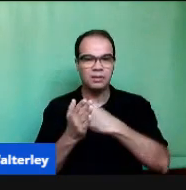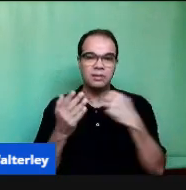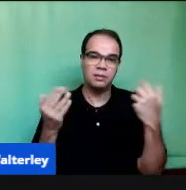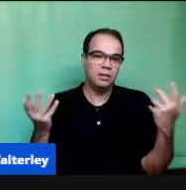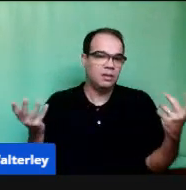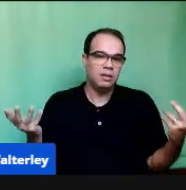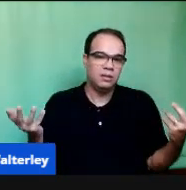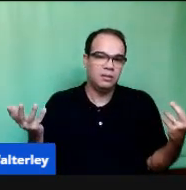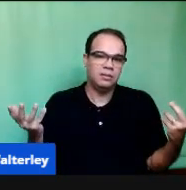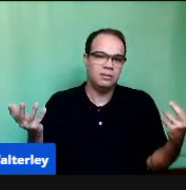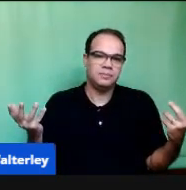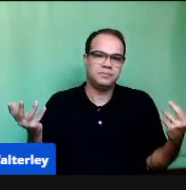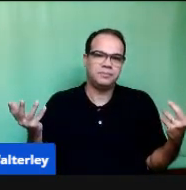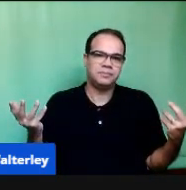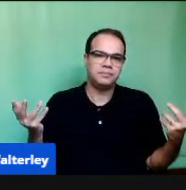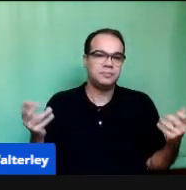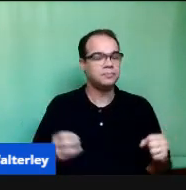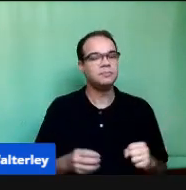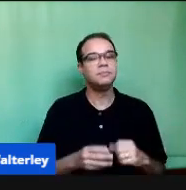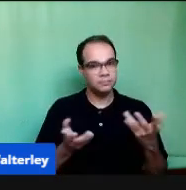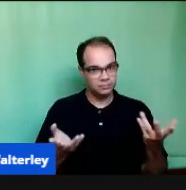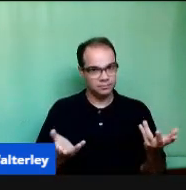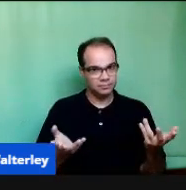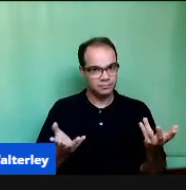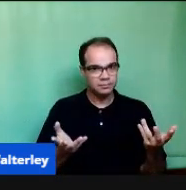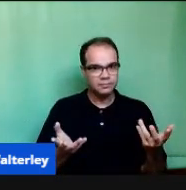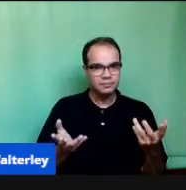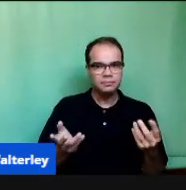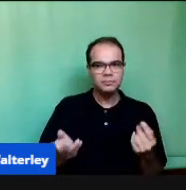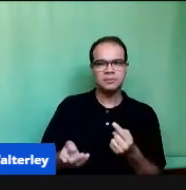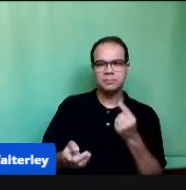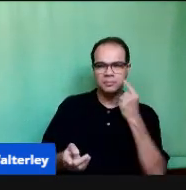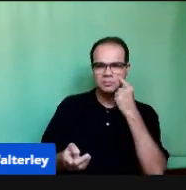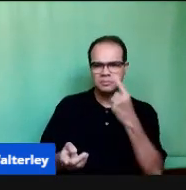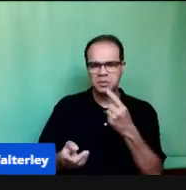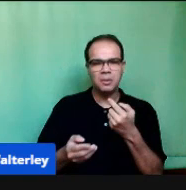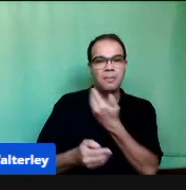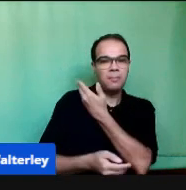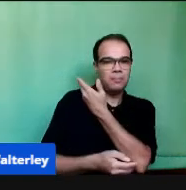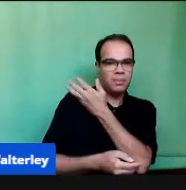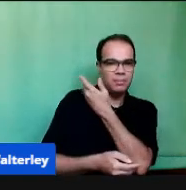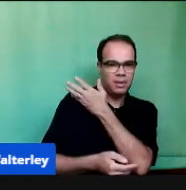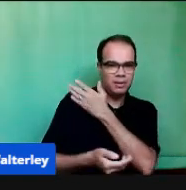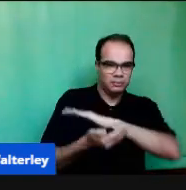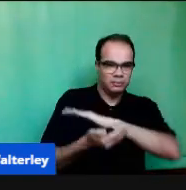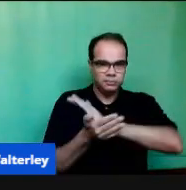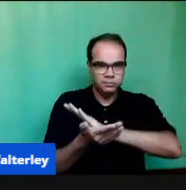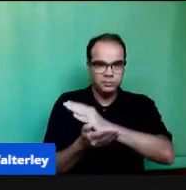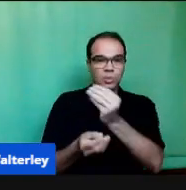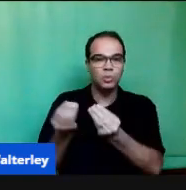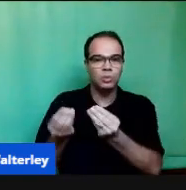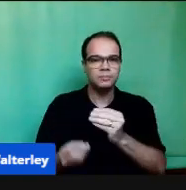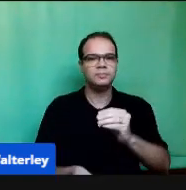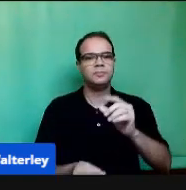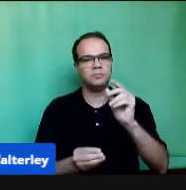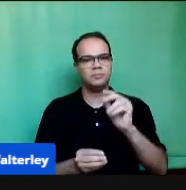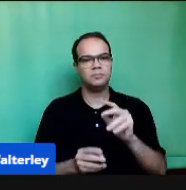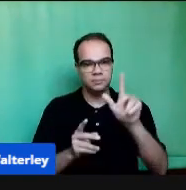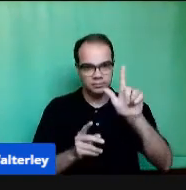pode acontecer. Então, para identificar, nós utilizamos esse termo LGBTfobia